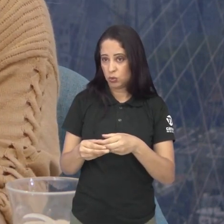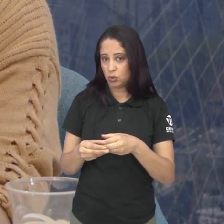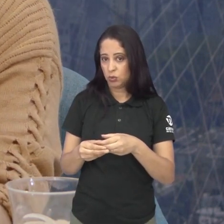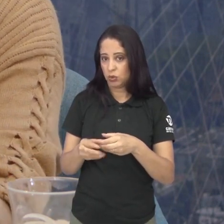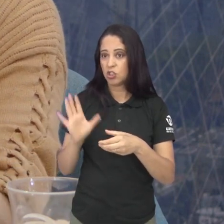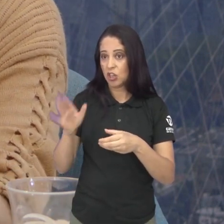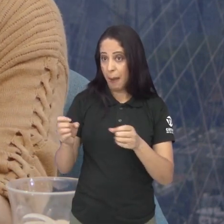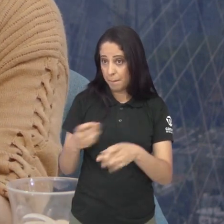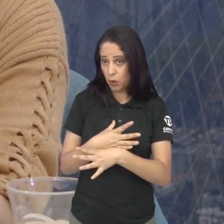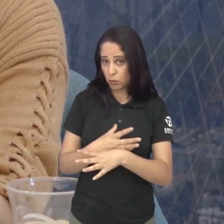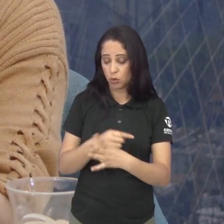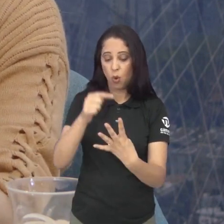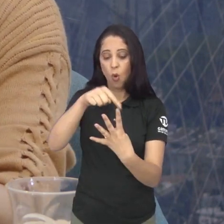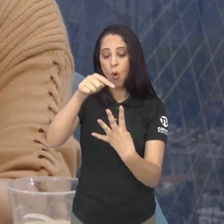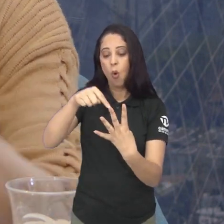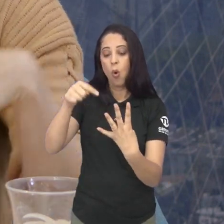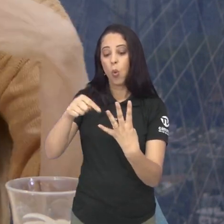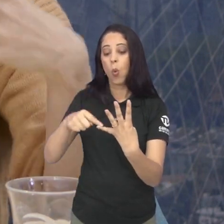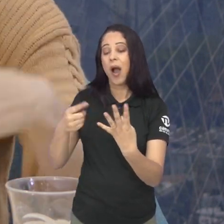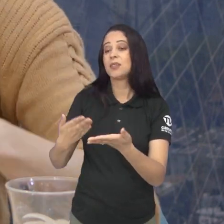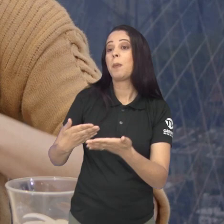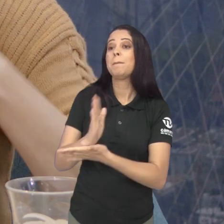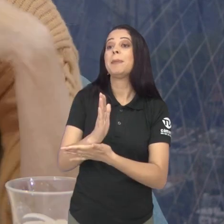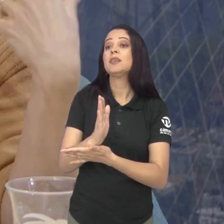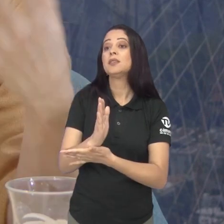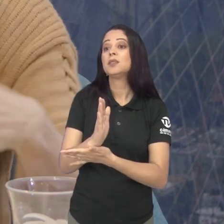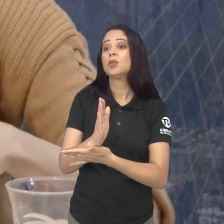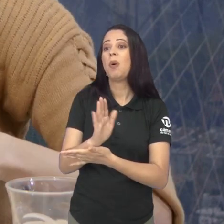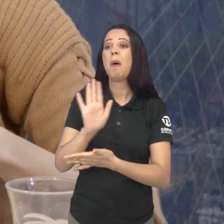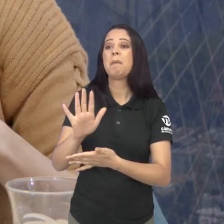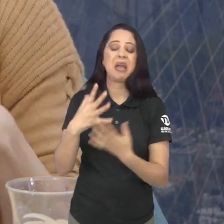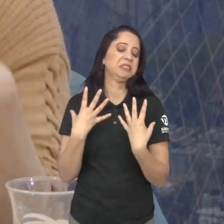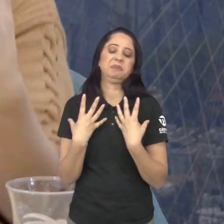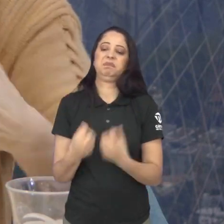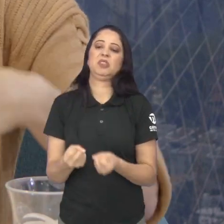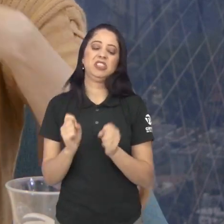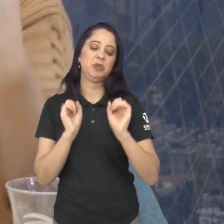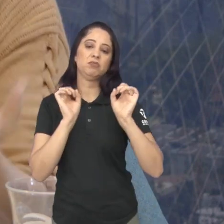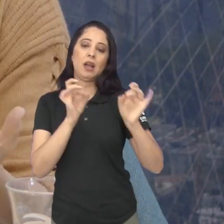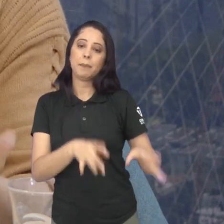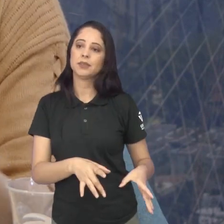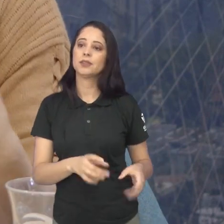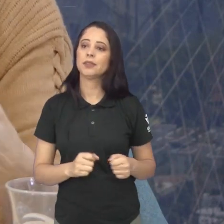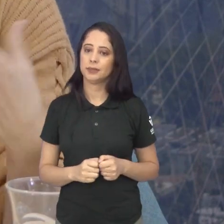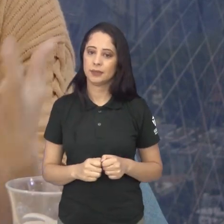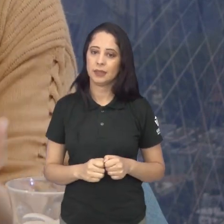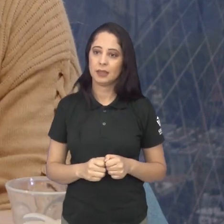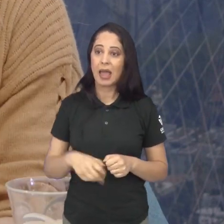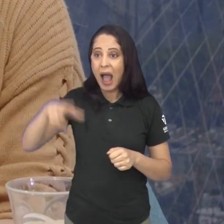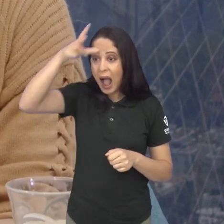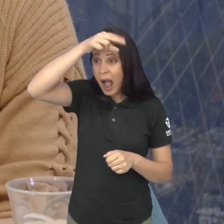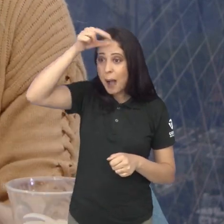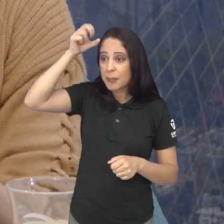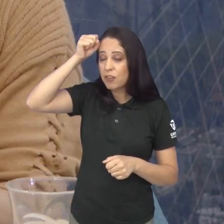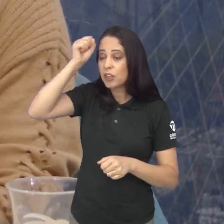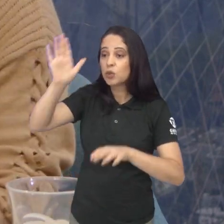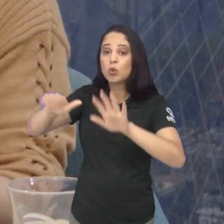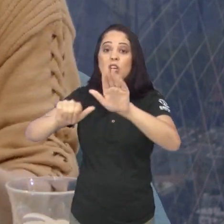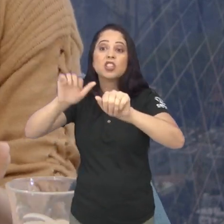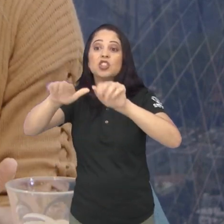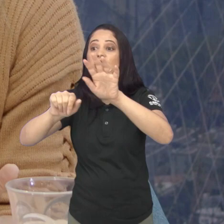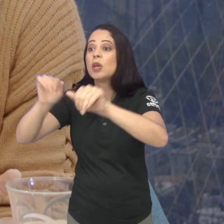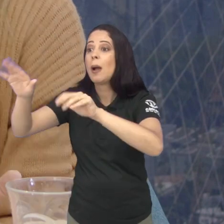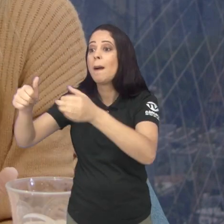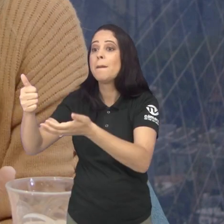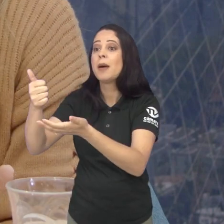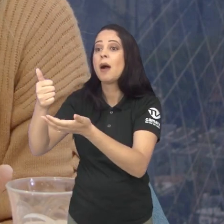assumiram o caso. Então, assim, a prefeitura está atrás de mais fonos que queiram começar a atender e não tem